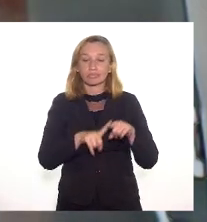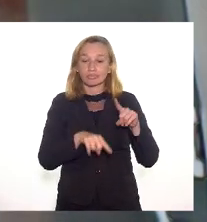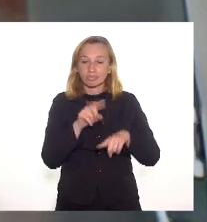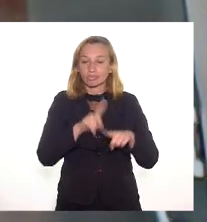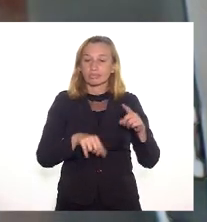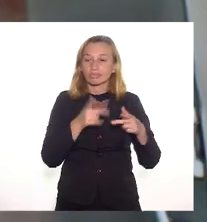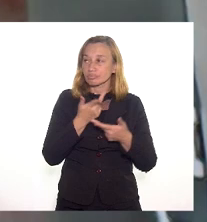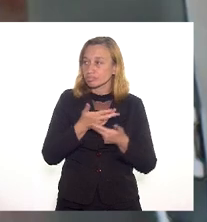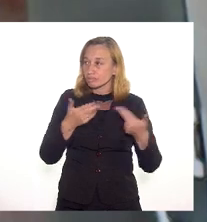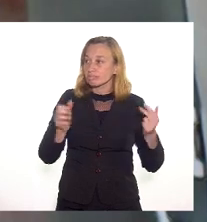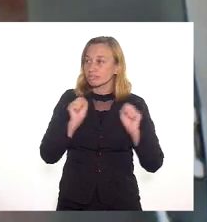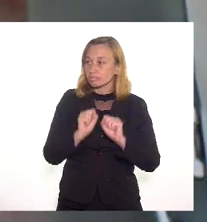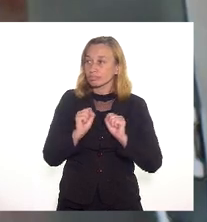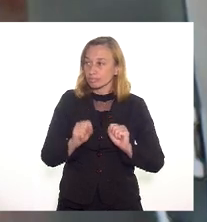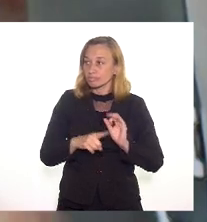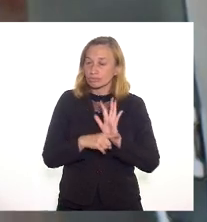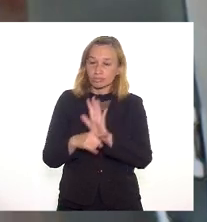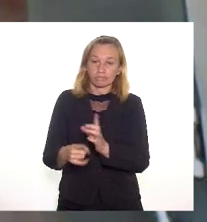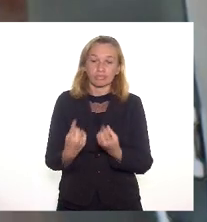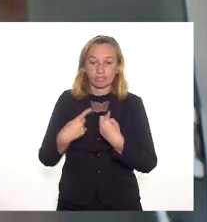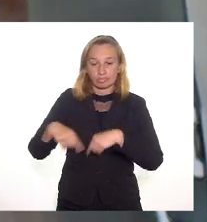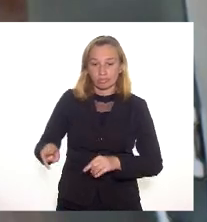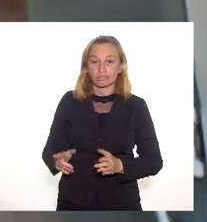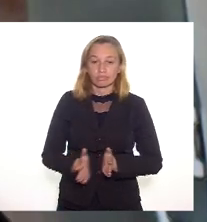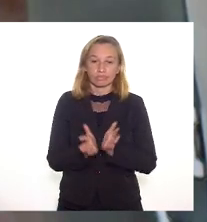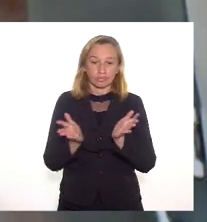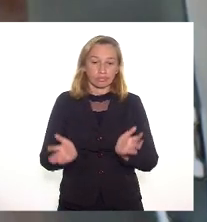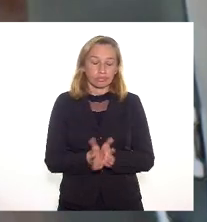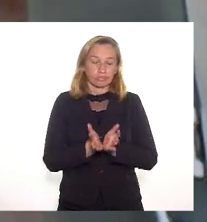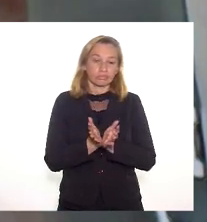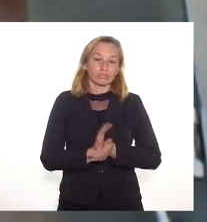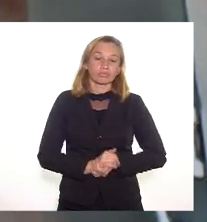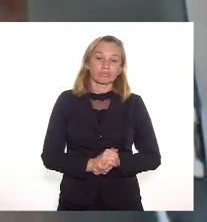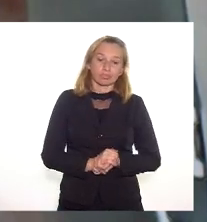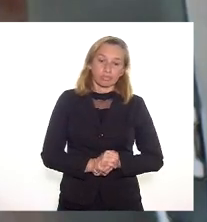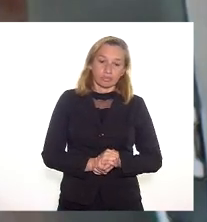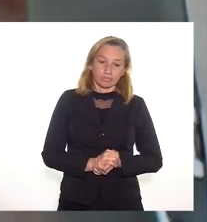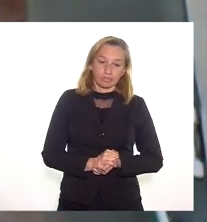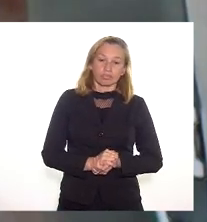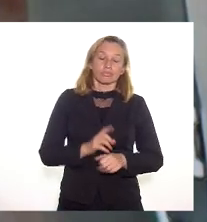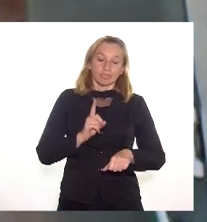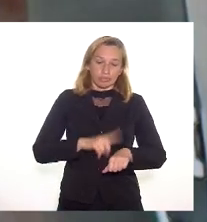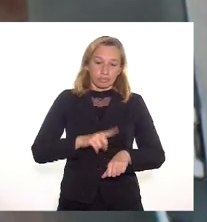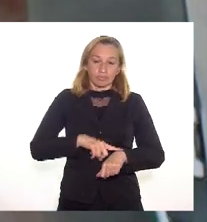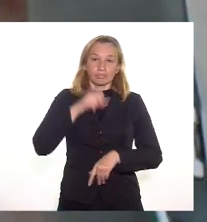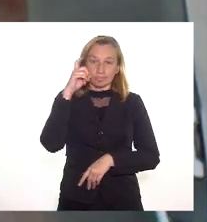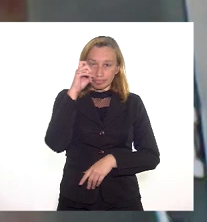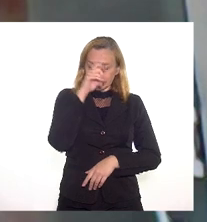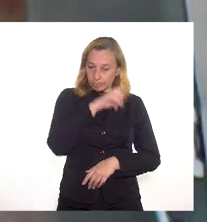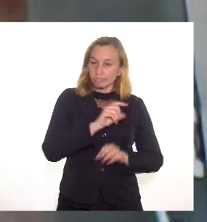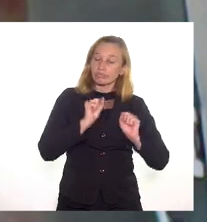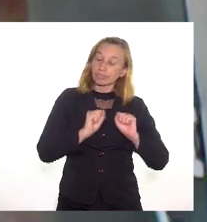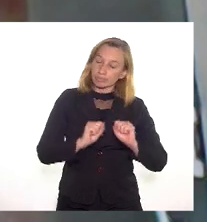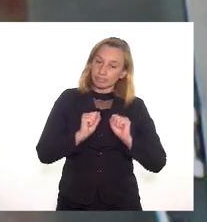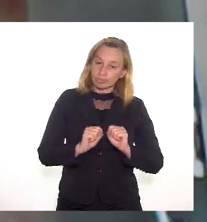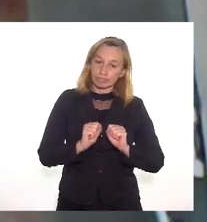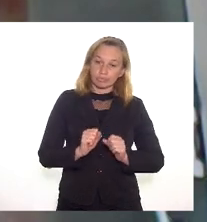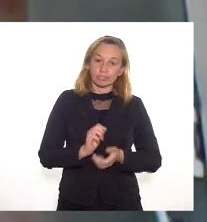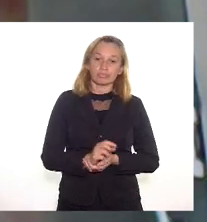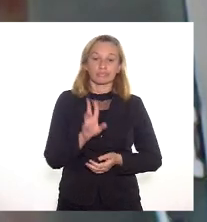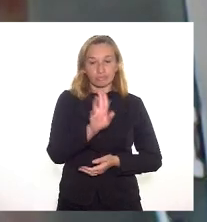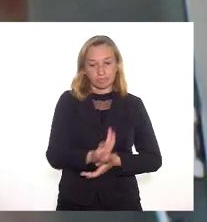que poderiam estar ajudando no combate à pobreza, no enfrentamento a esse momento difícil, que poderia até ser